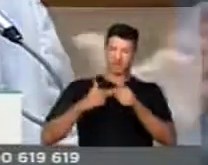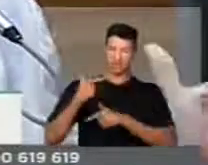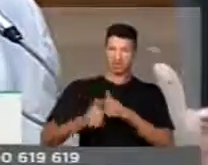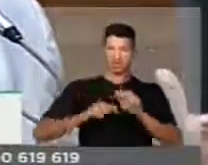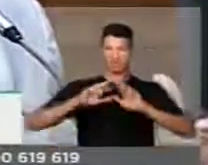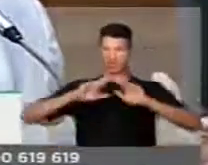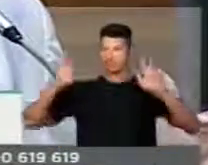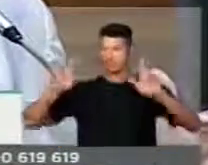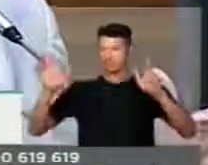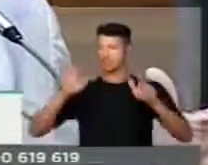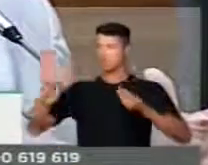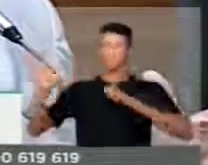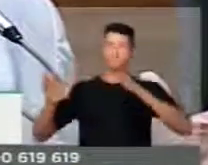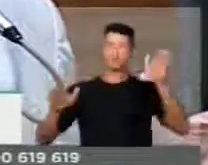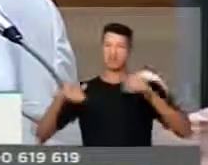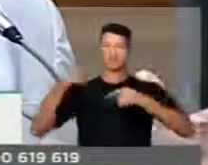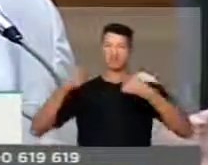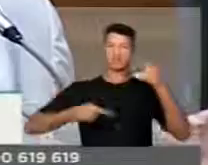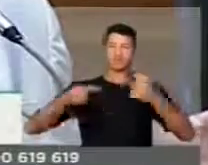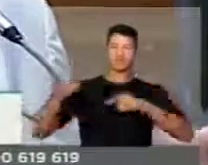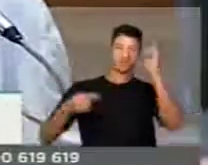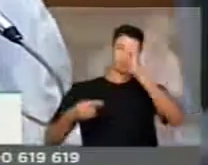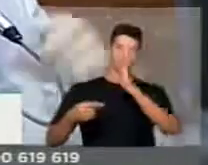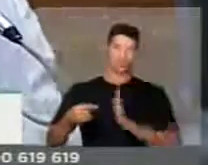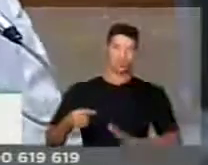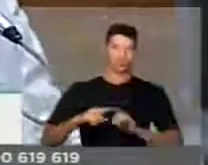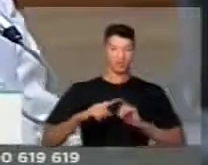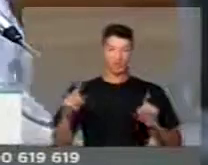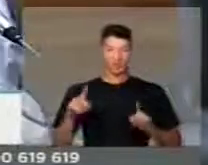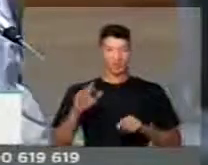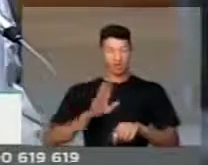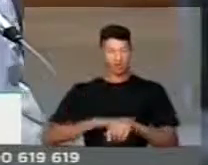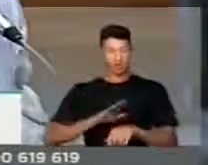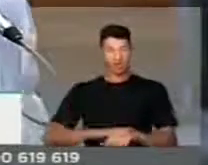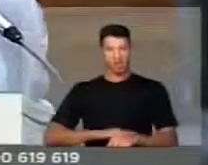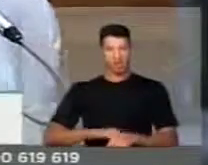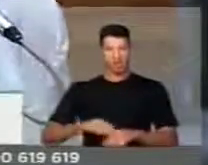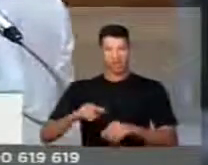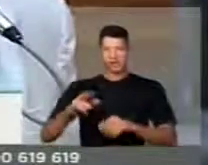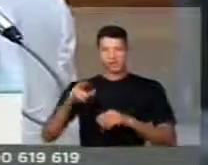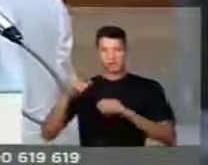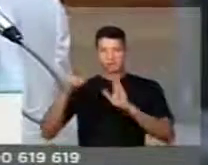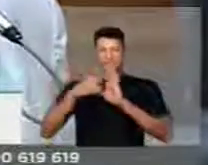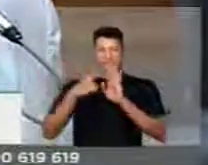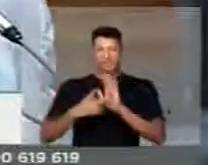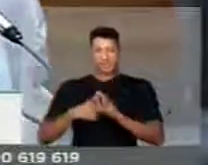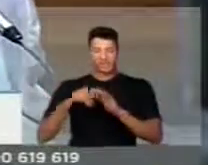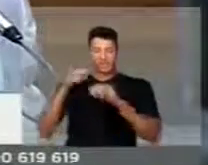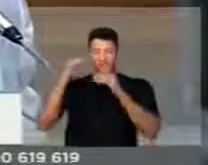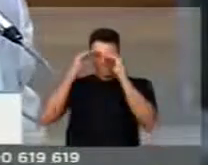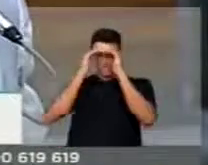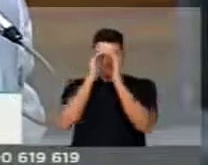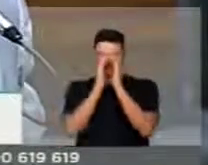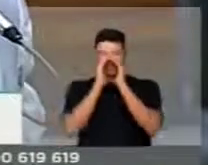campos completamente diferentes da política brasileira, mas que na hora da